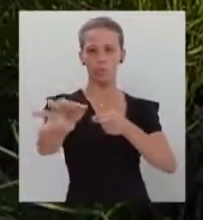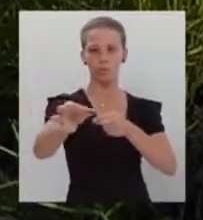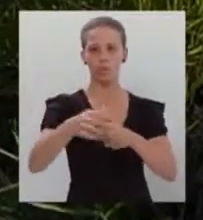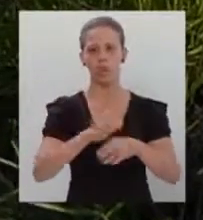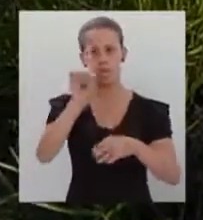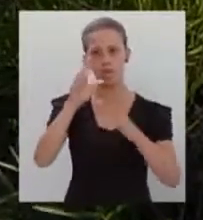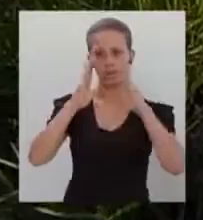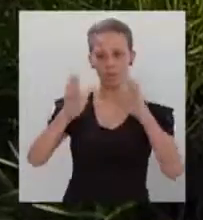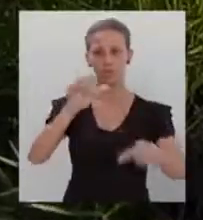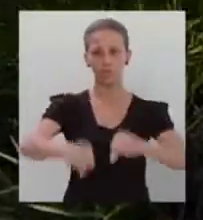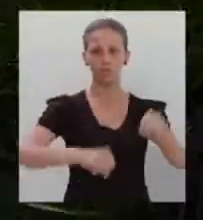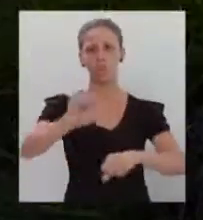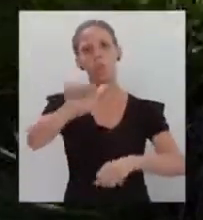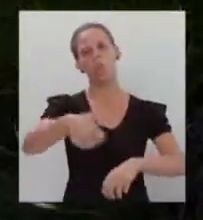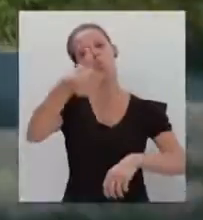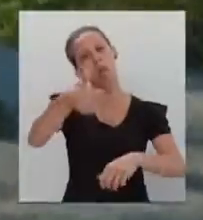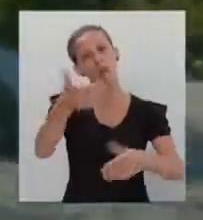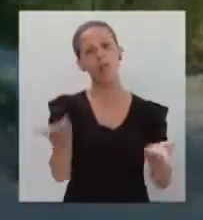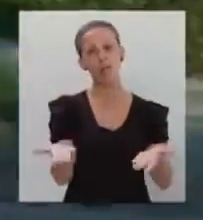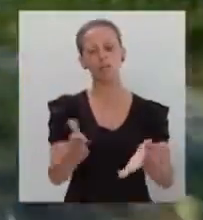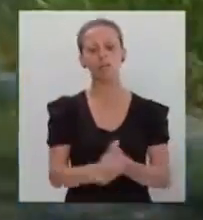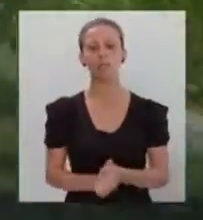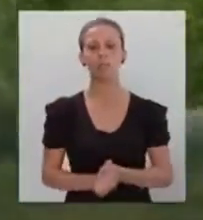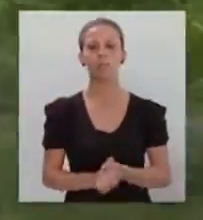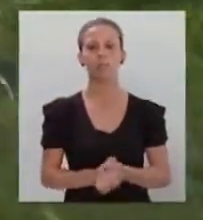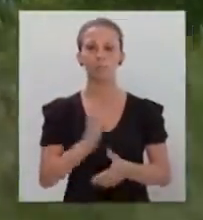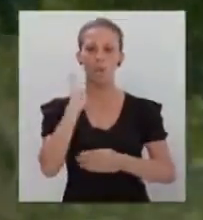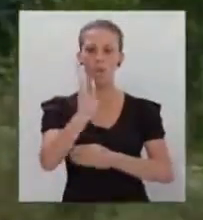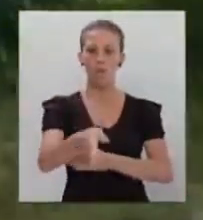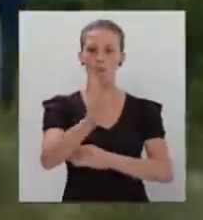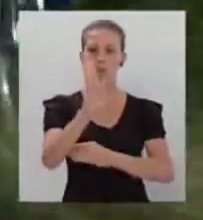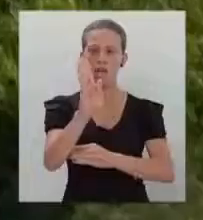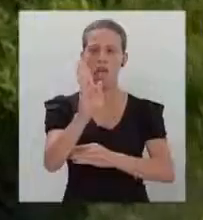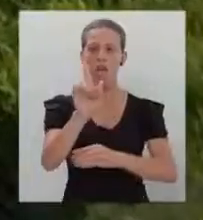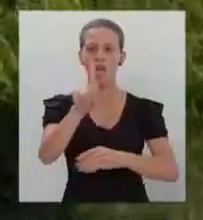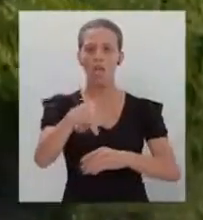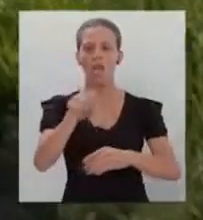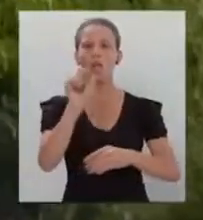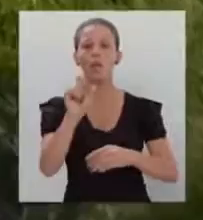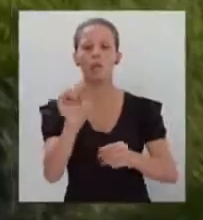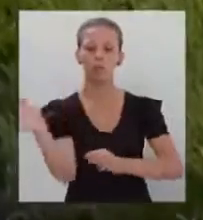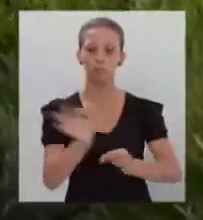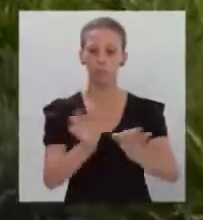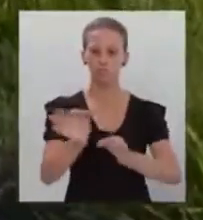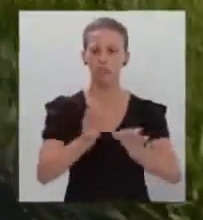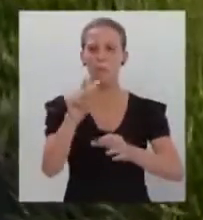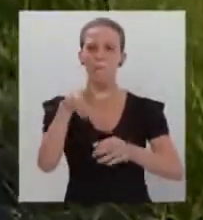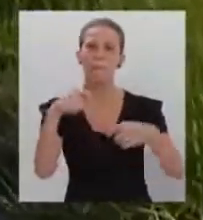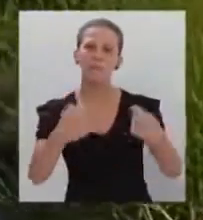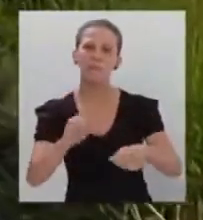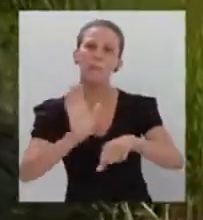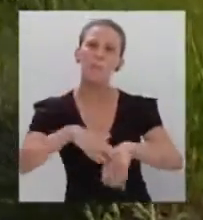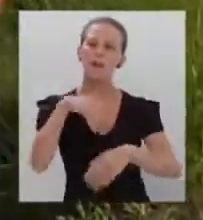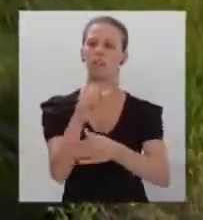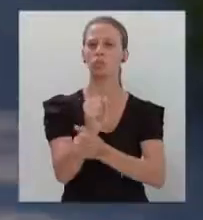ao ciclista uma melhor condição. A Via Expressa é um caso clássico, projetada para ter uma malha